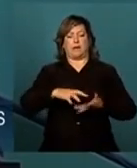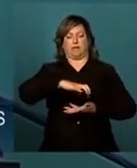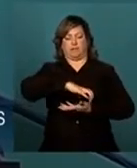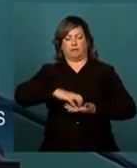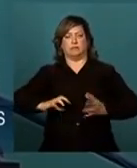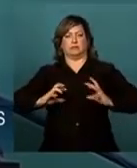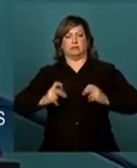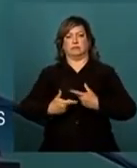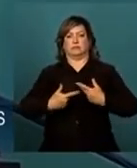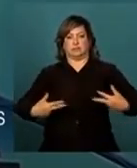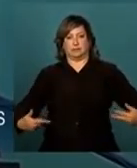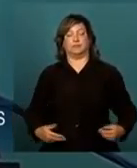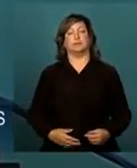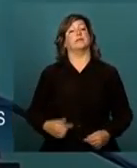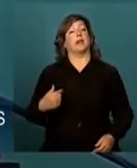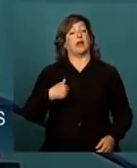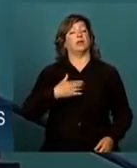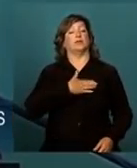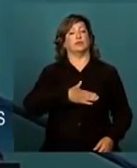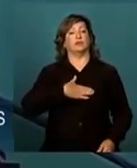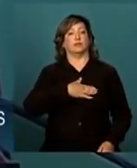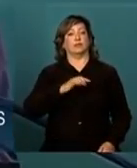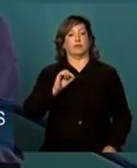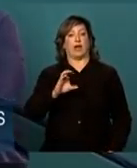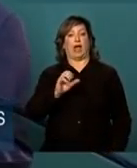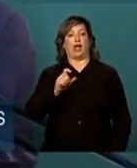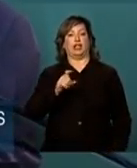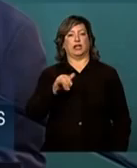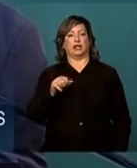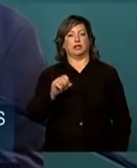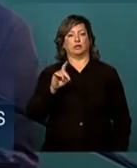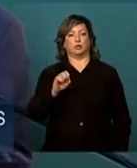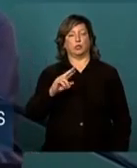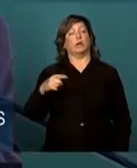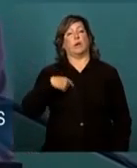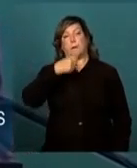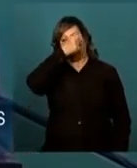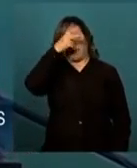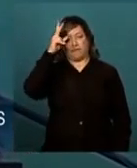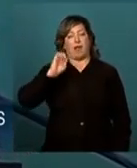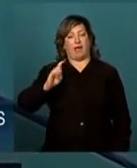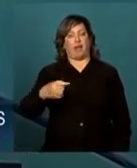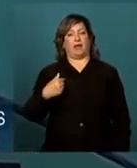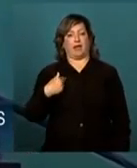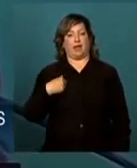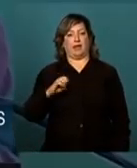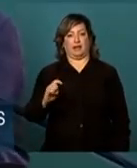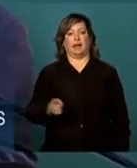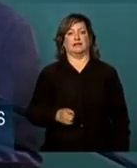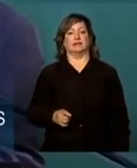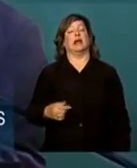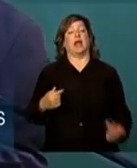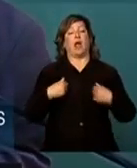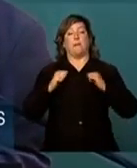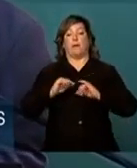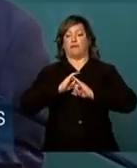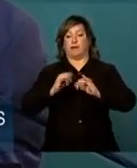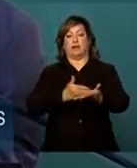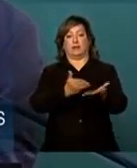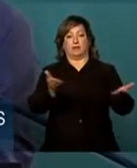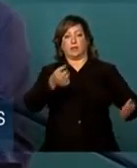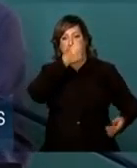Tive a honra de ter sido prefeito da minha cidade, município de Caxias do Sul, por 8 anos. E posso testemunhar aqui para os prefeitos e